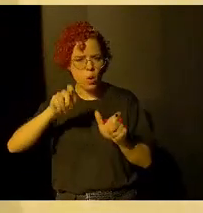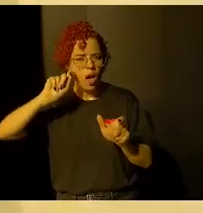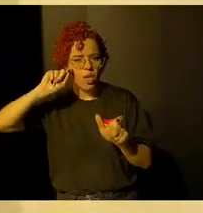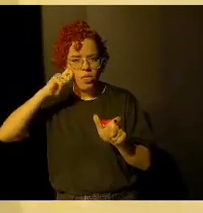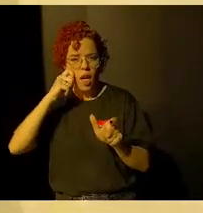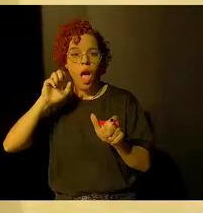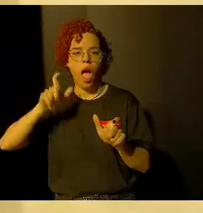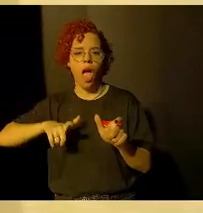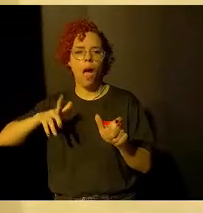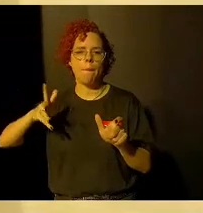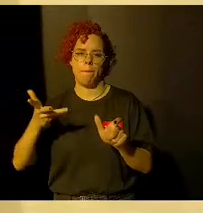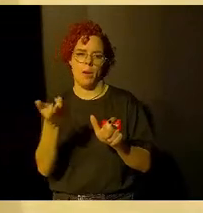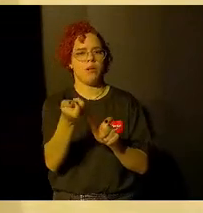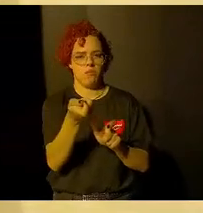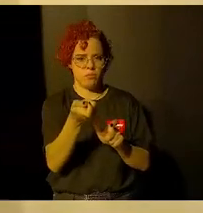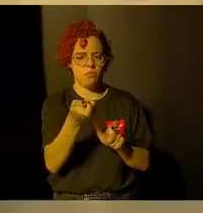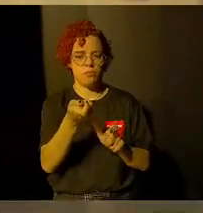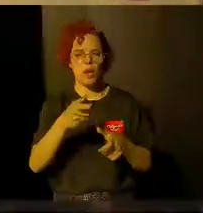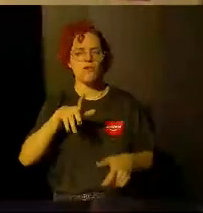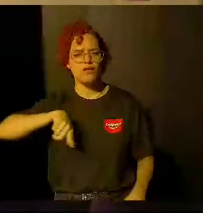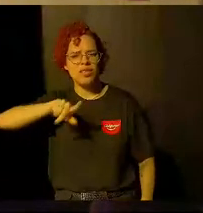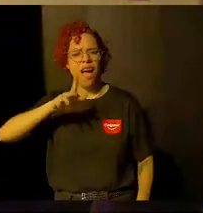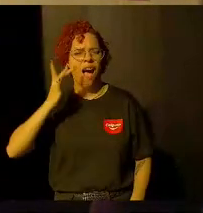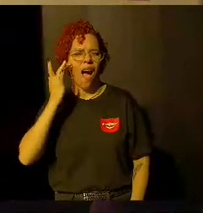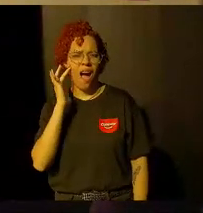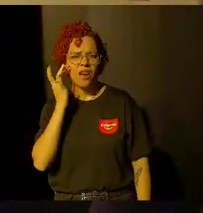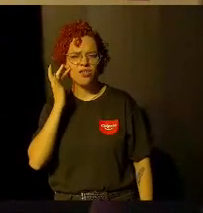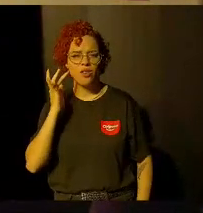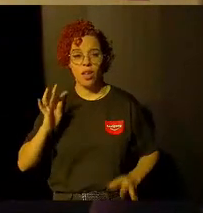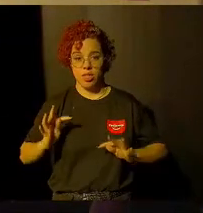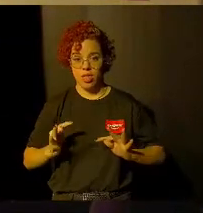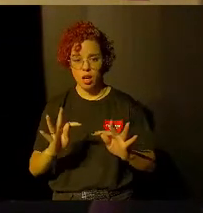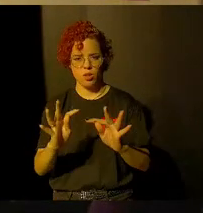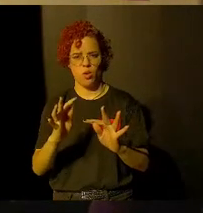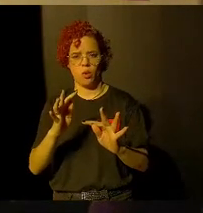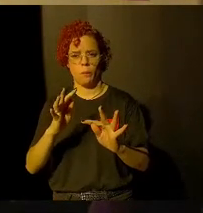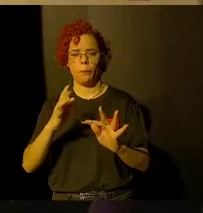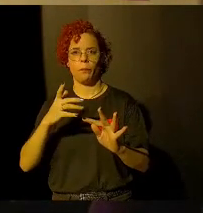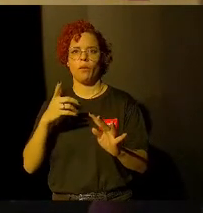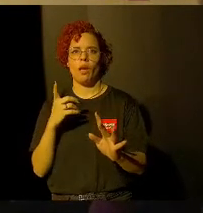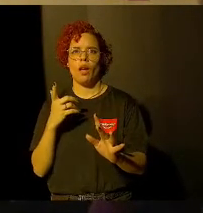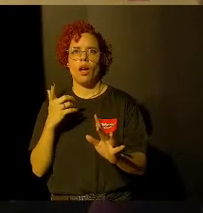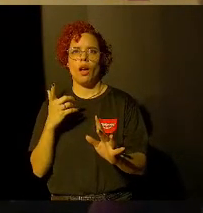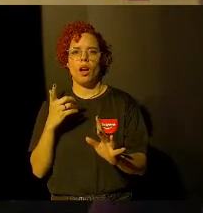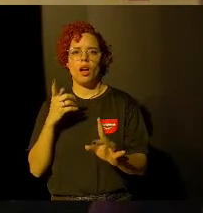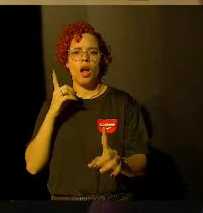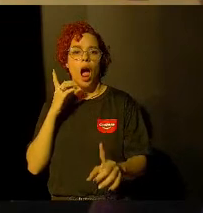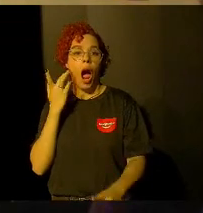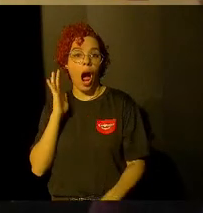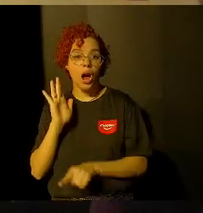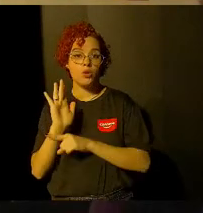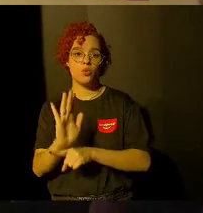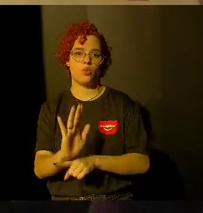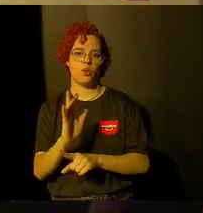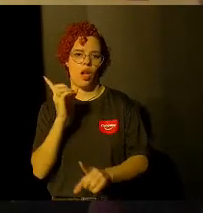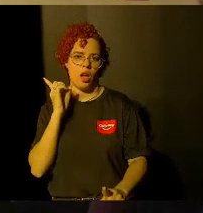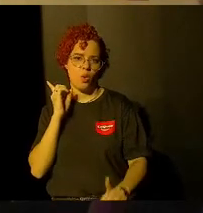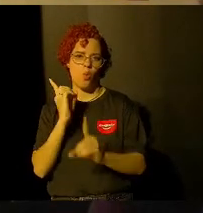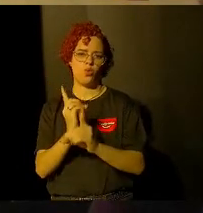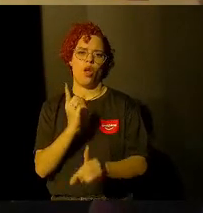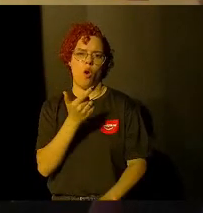vocês acham que a tecnologia ajuda a encontrar outros pares a navegar pela de aspera